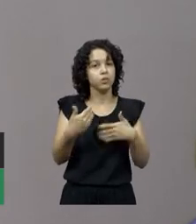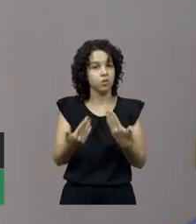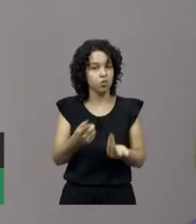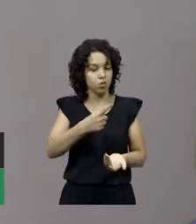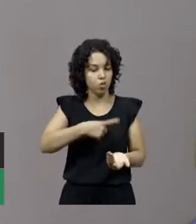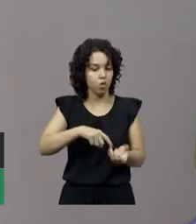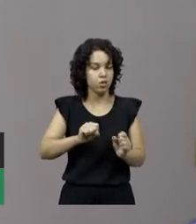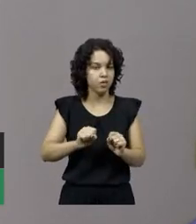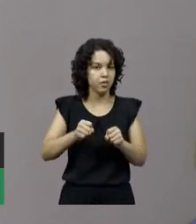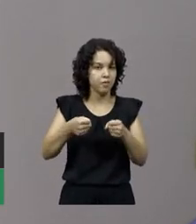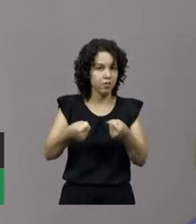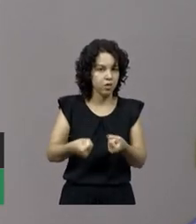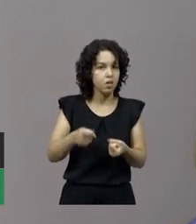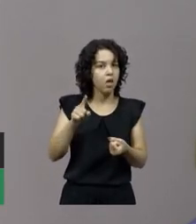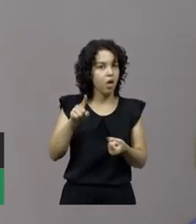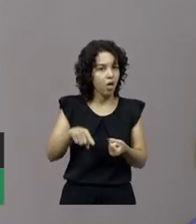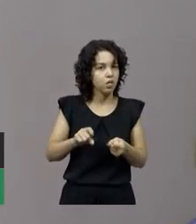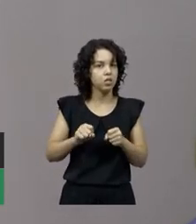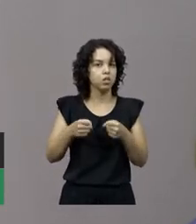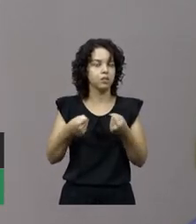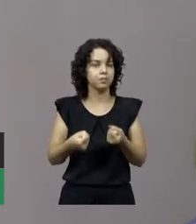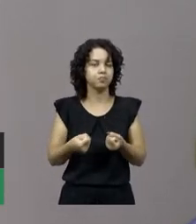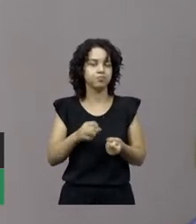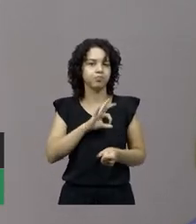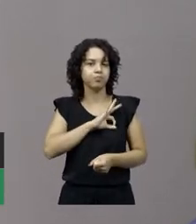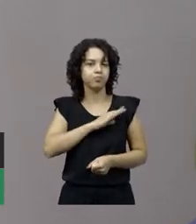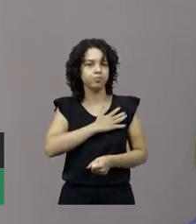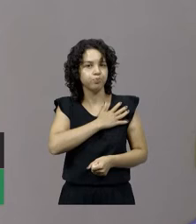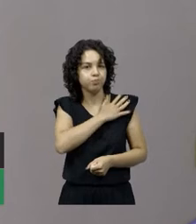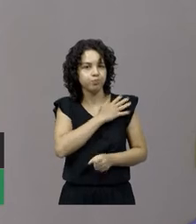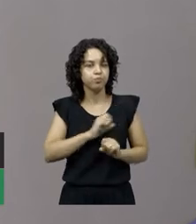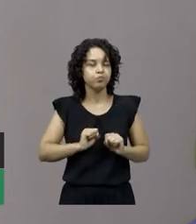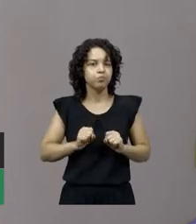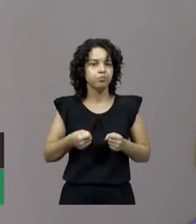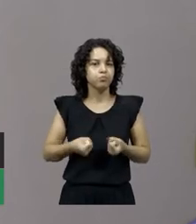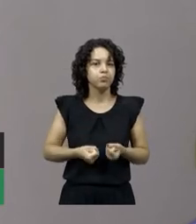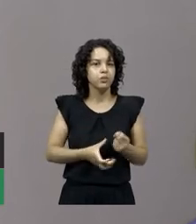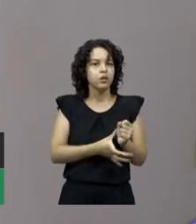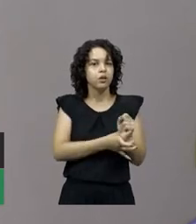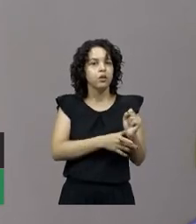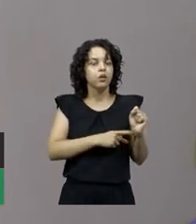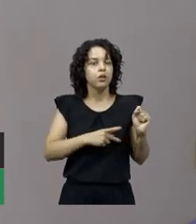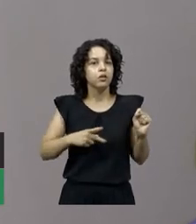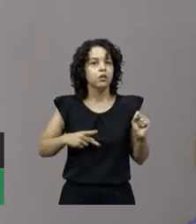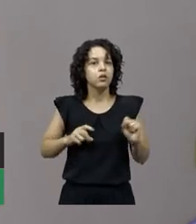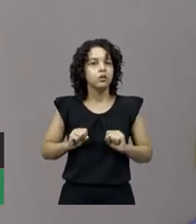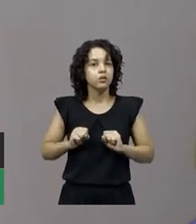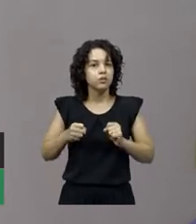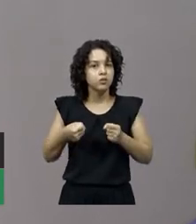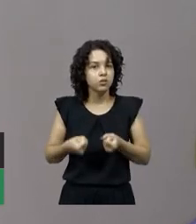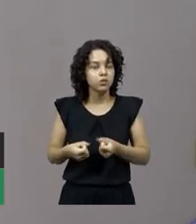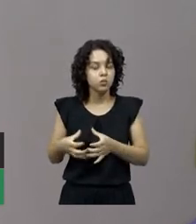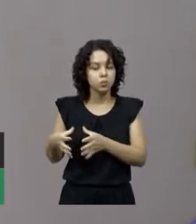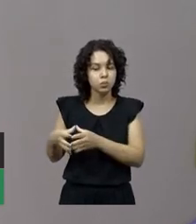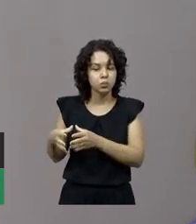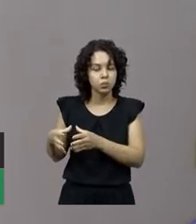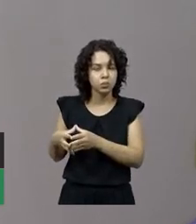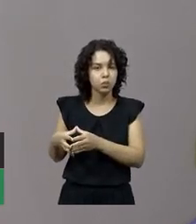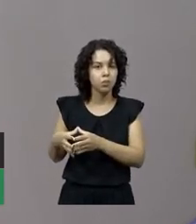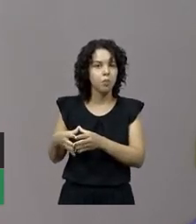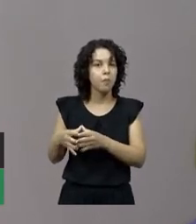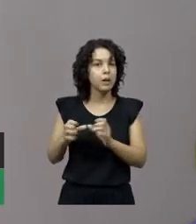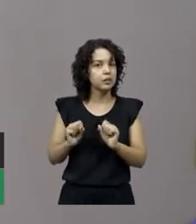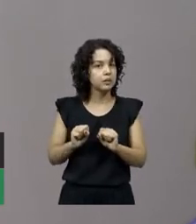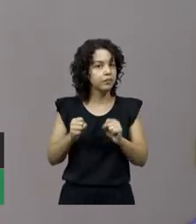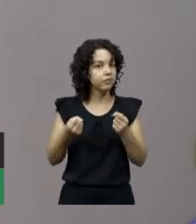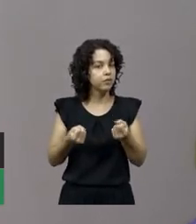Polícia Militar, é a defesa da segurança pública, é a defesa da corporação. Mas a defesa maior